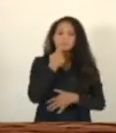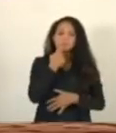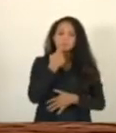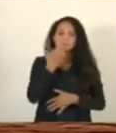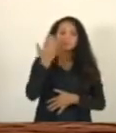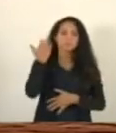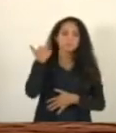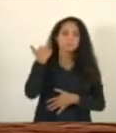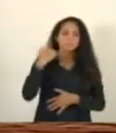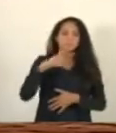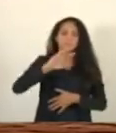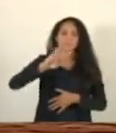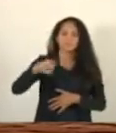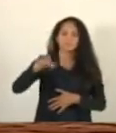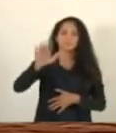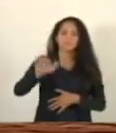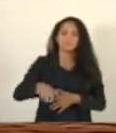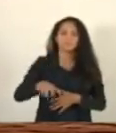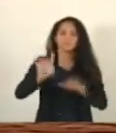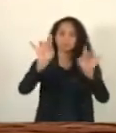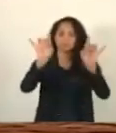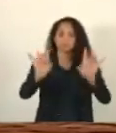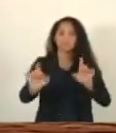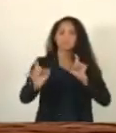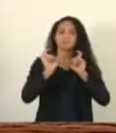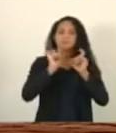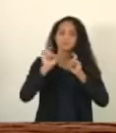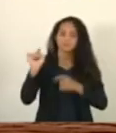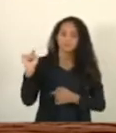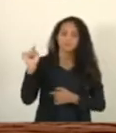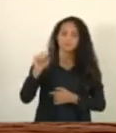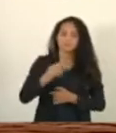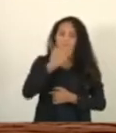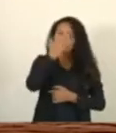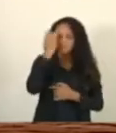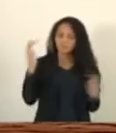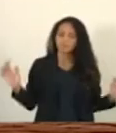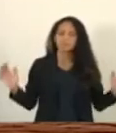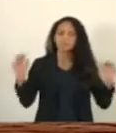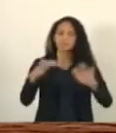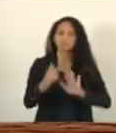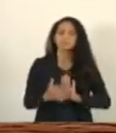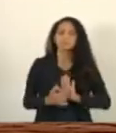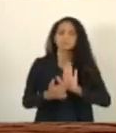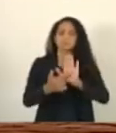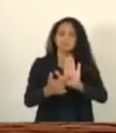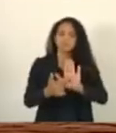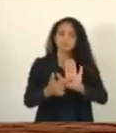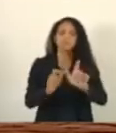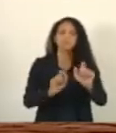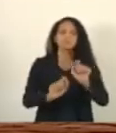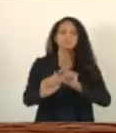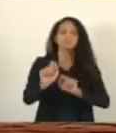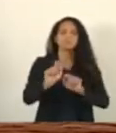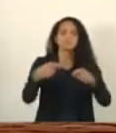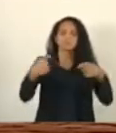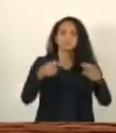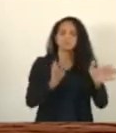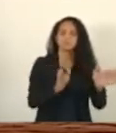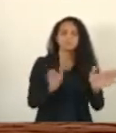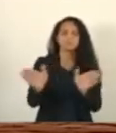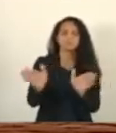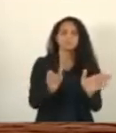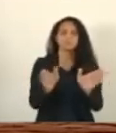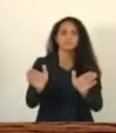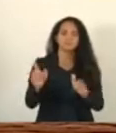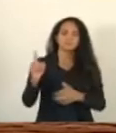das 15 horas, uma sessão especial, mostrando a necessidade da acessibilidade trouxemos